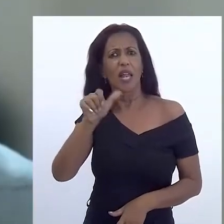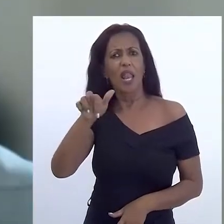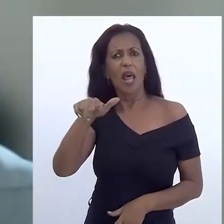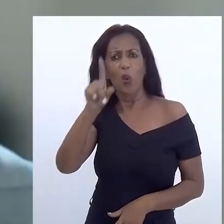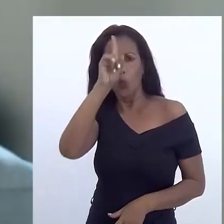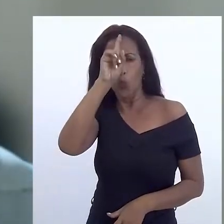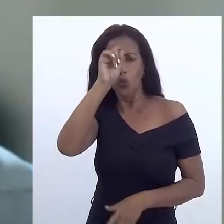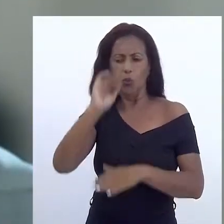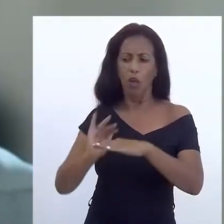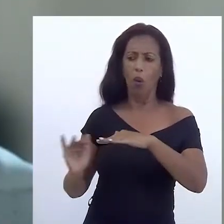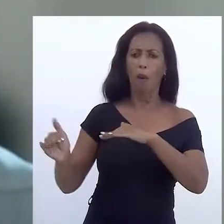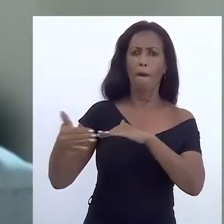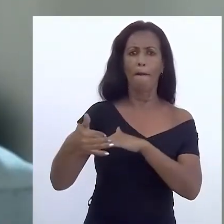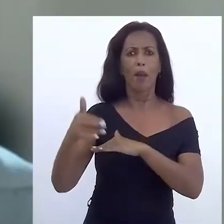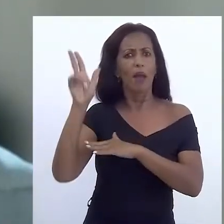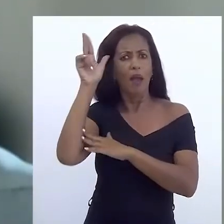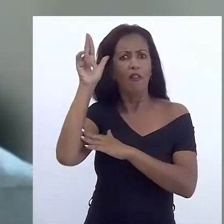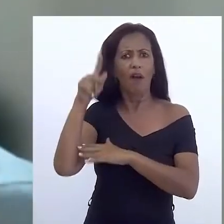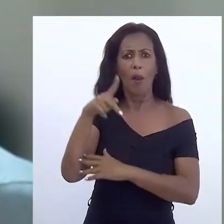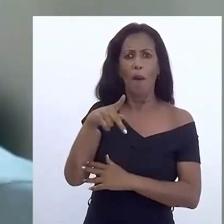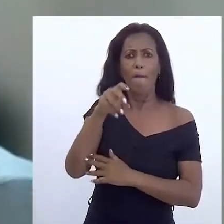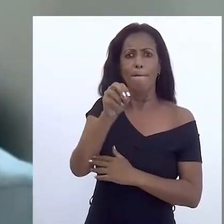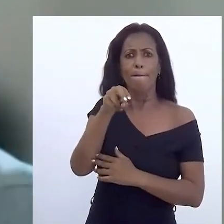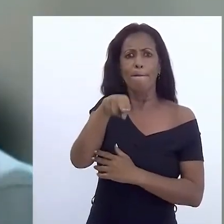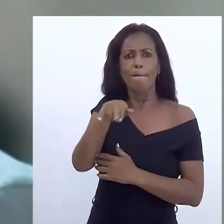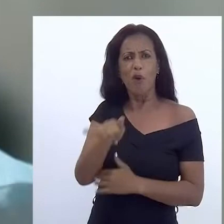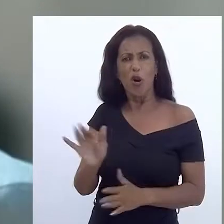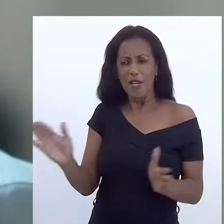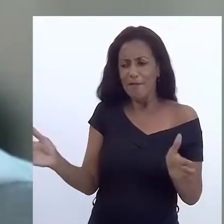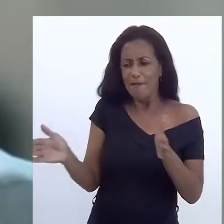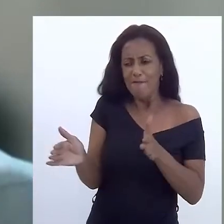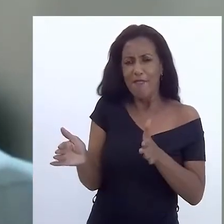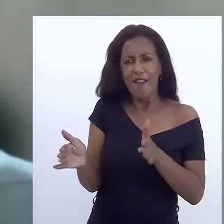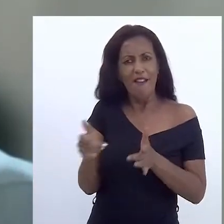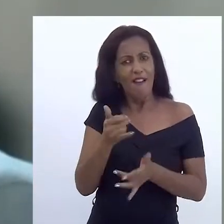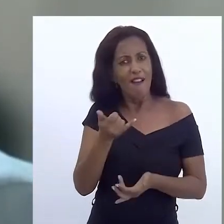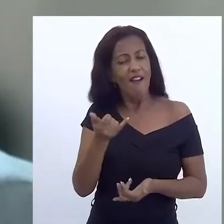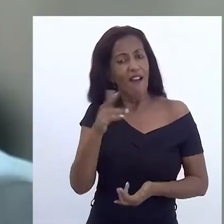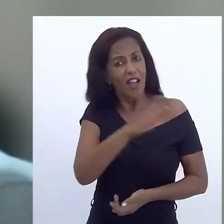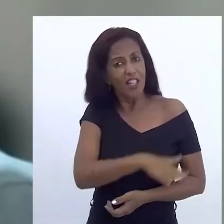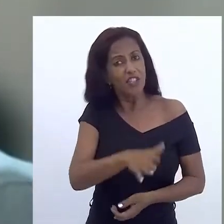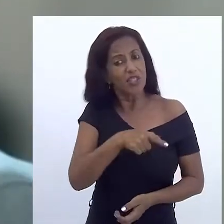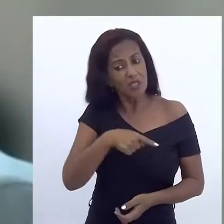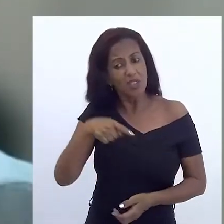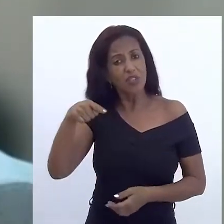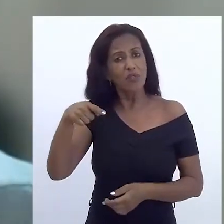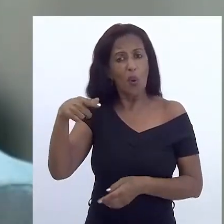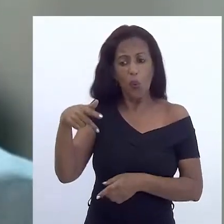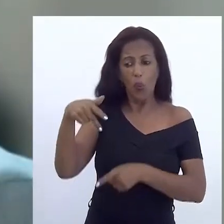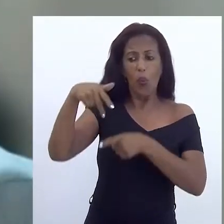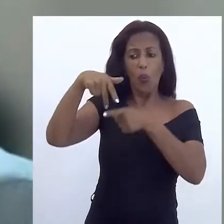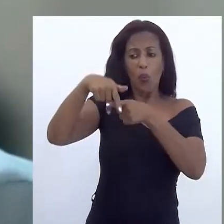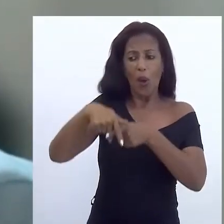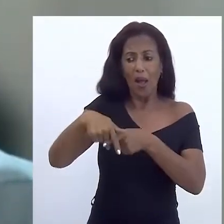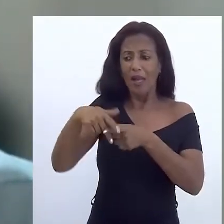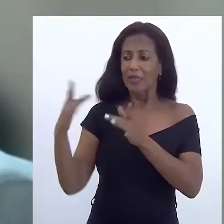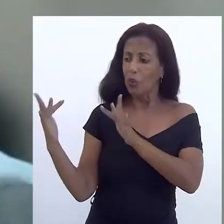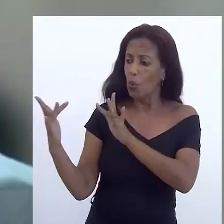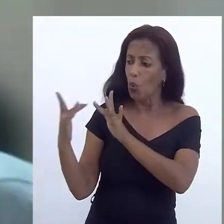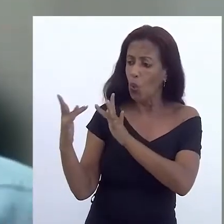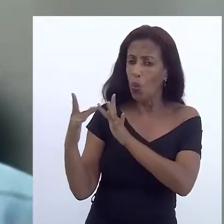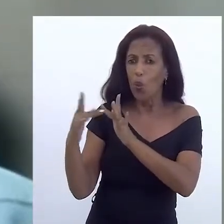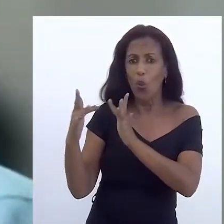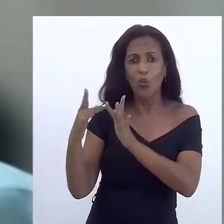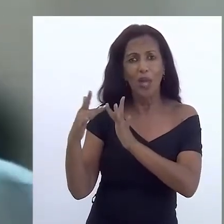que trabalho é esse? É um trabalho em que as crianças vão lá uma vez por semana e têm contato com os pôneis